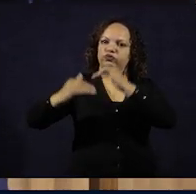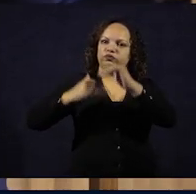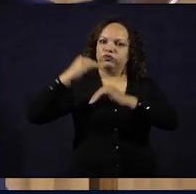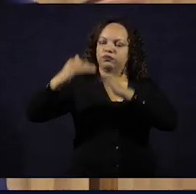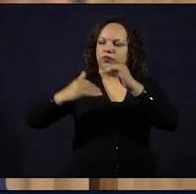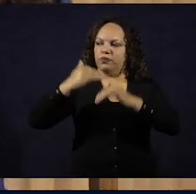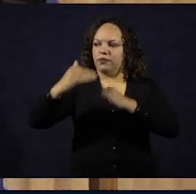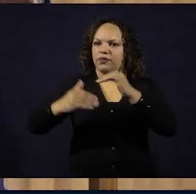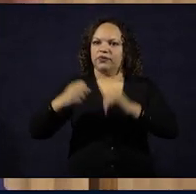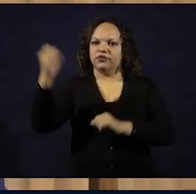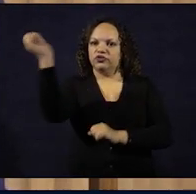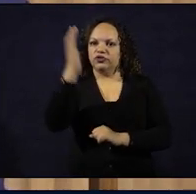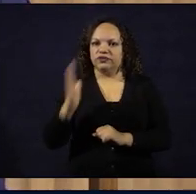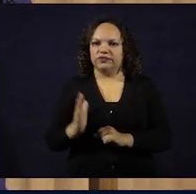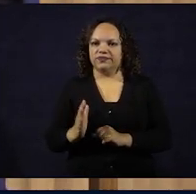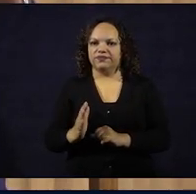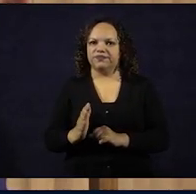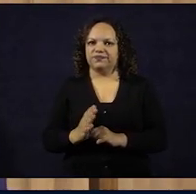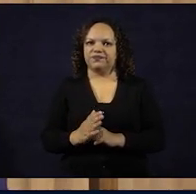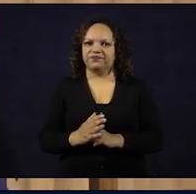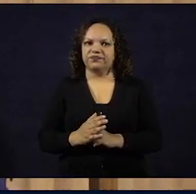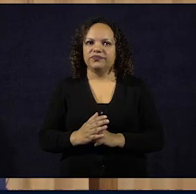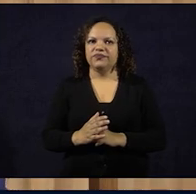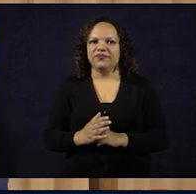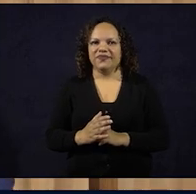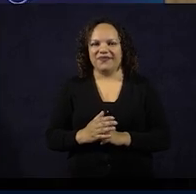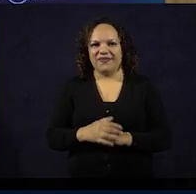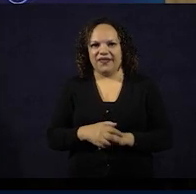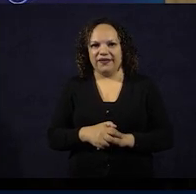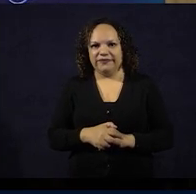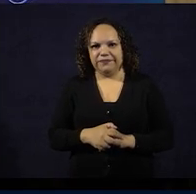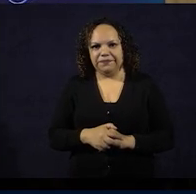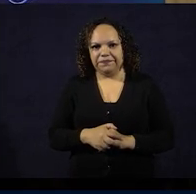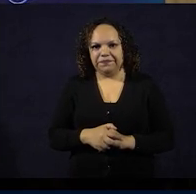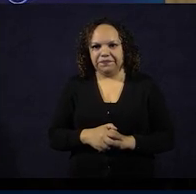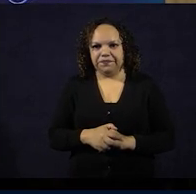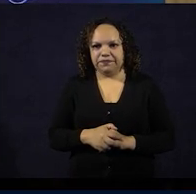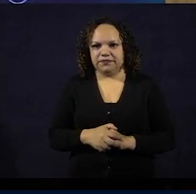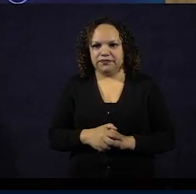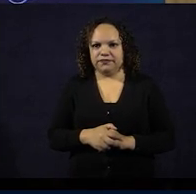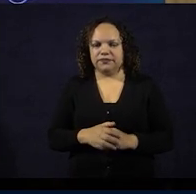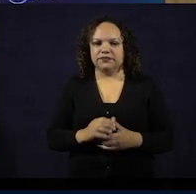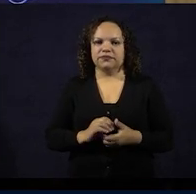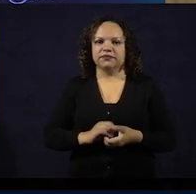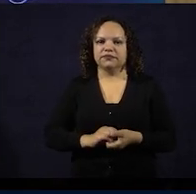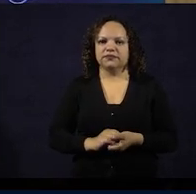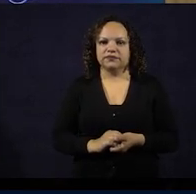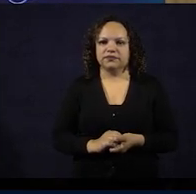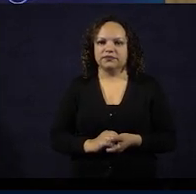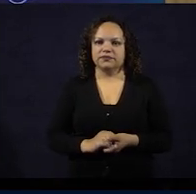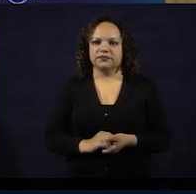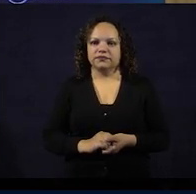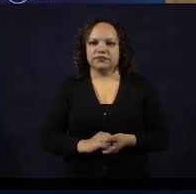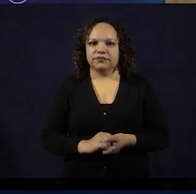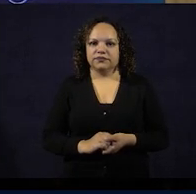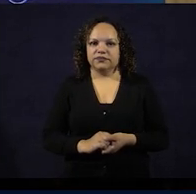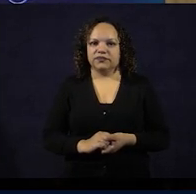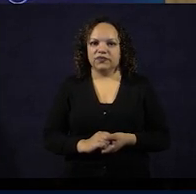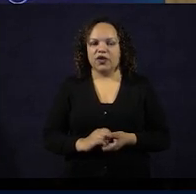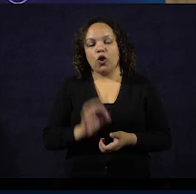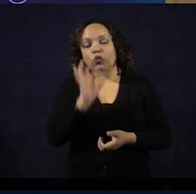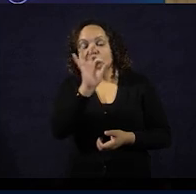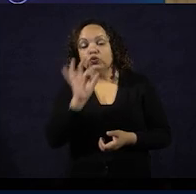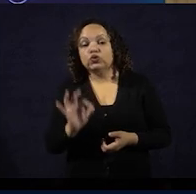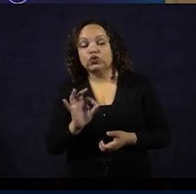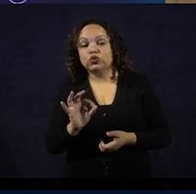Brasil de taxa de um dígito que eu acho que tá aí na nossa frente bom acho que em relação para onde vai a taxa de juros acho que